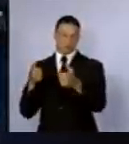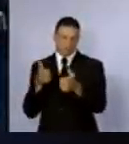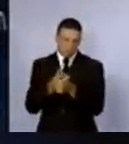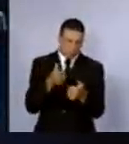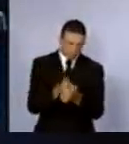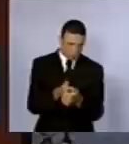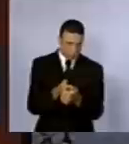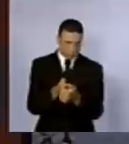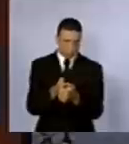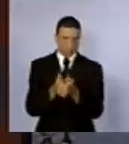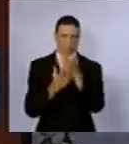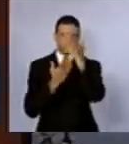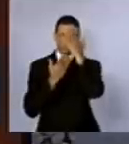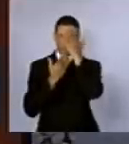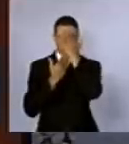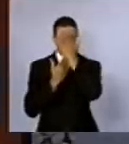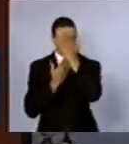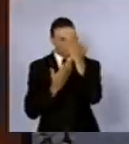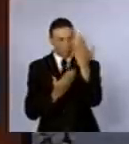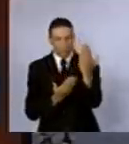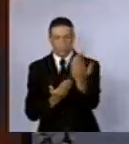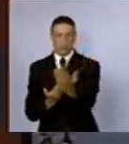Obrigado.